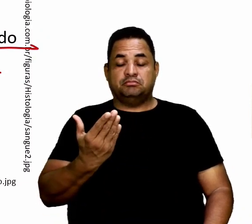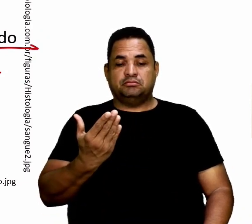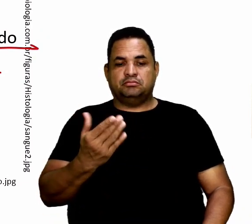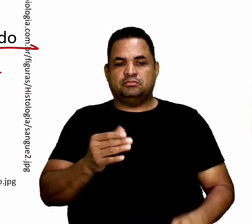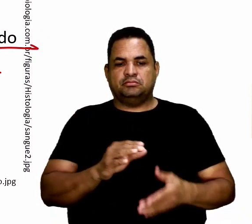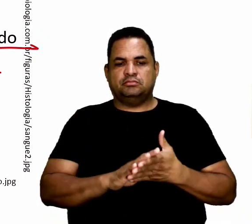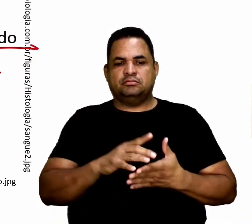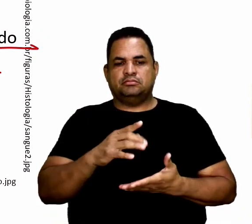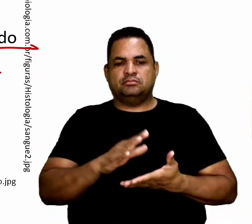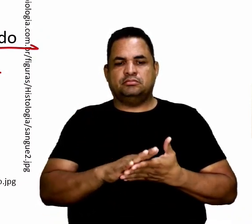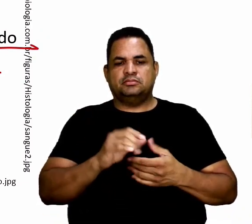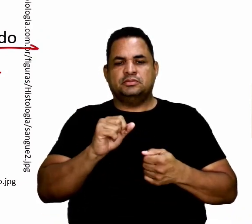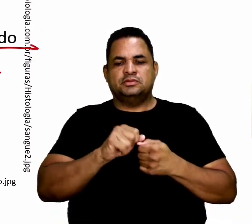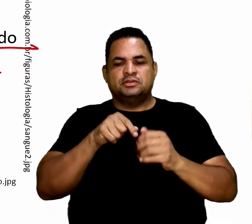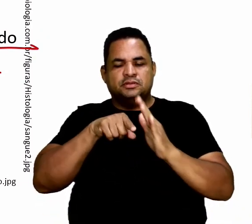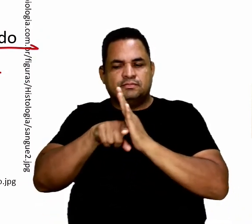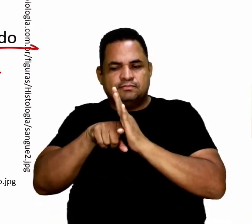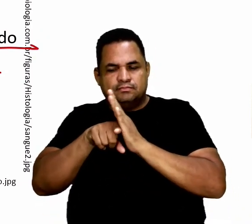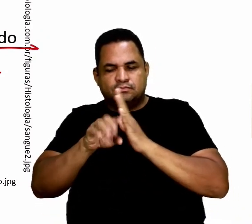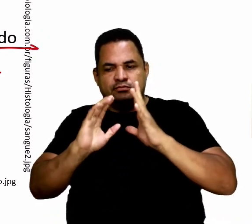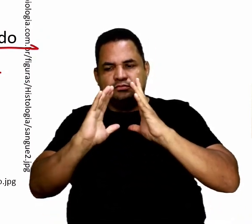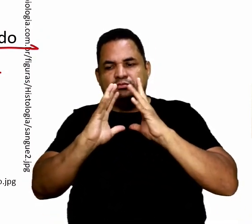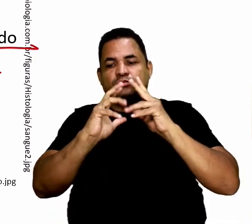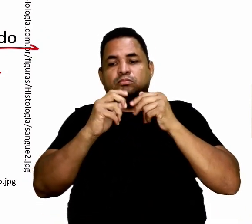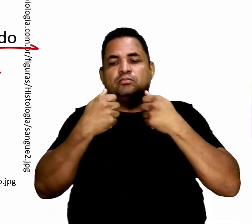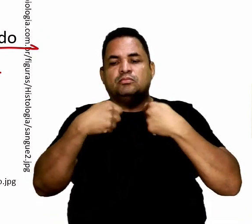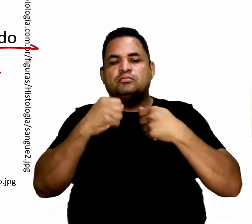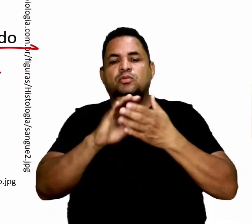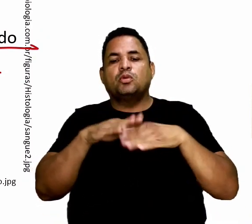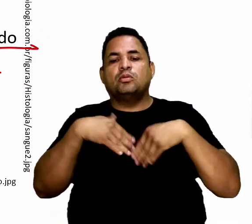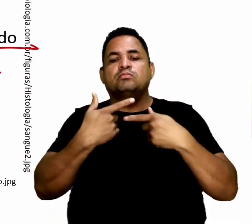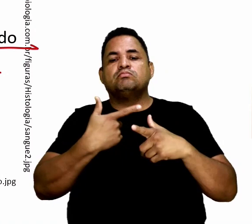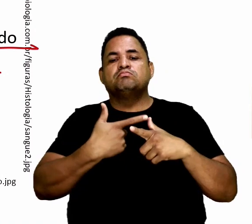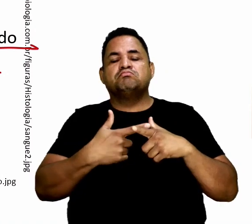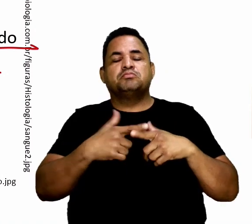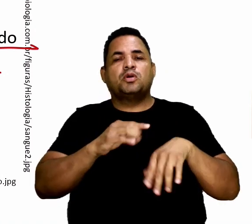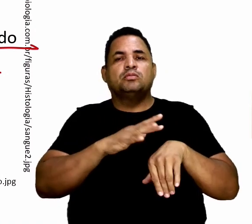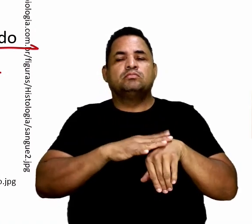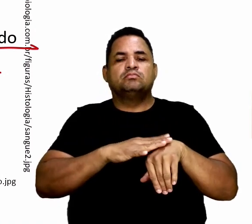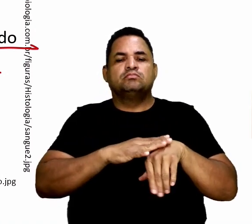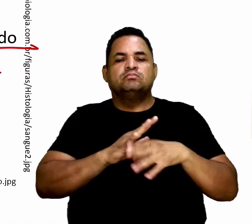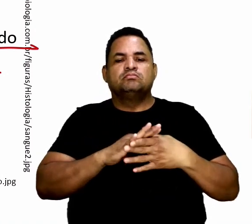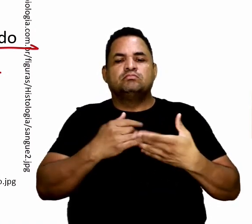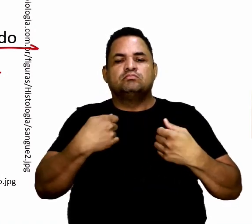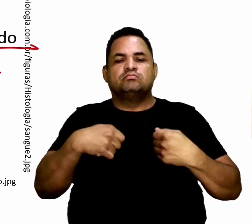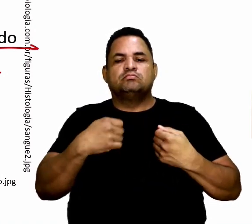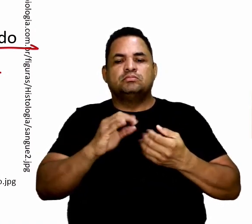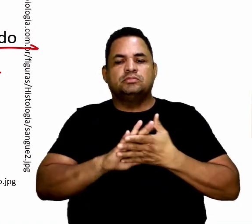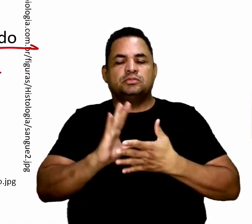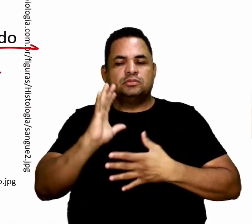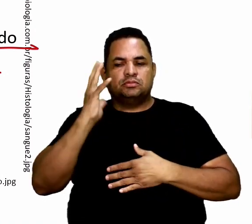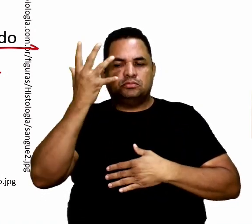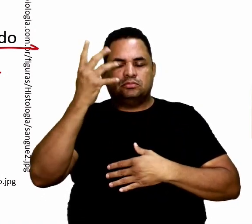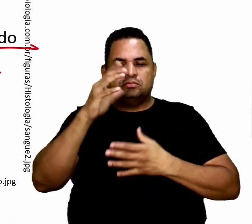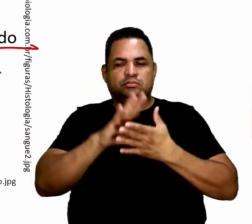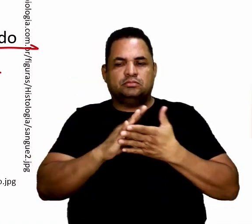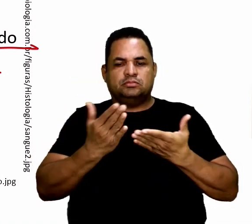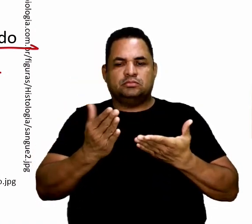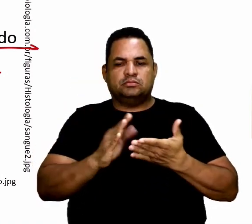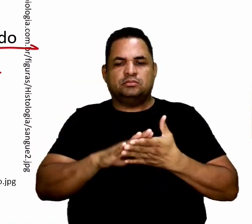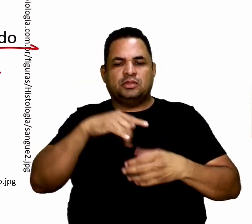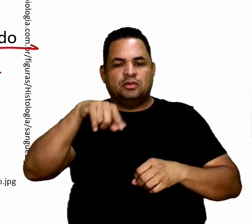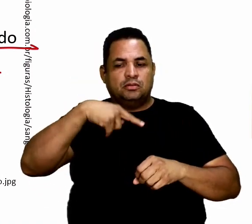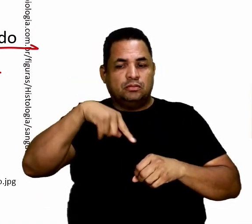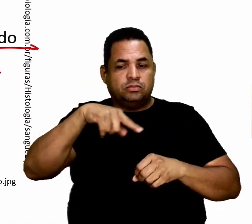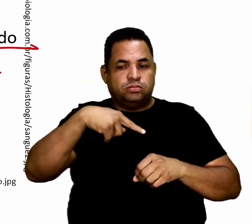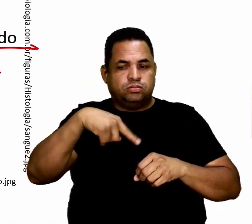você vai fazer toda essa análise para poder verificar qual é o problema que você está ali precisando resolver. E aí eles são centrifugados. Quando